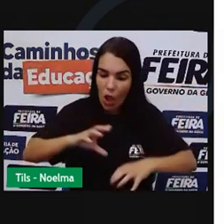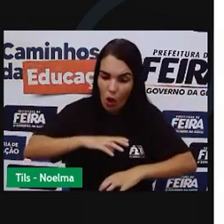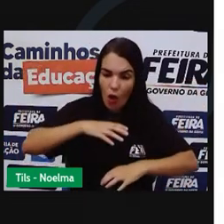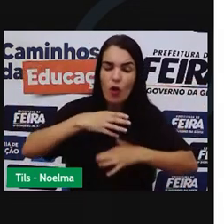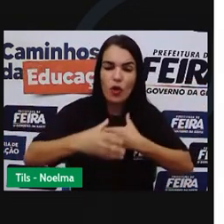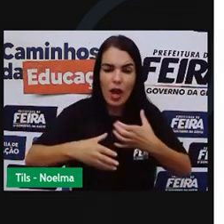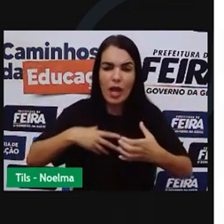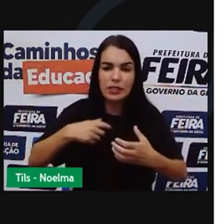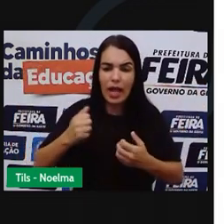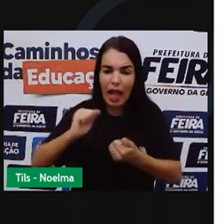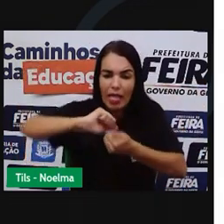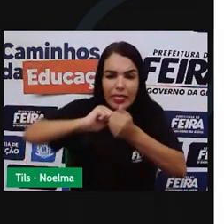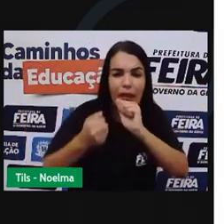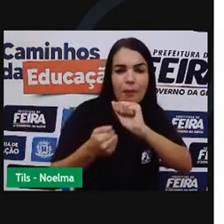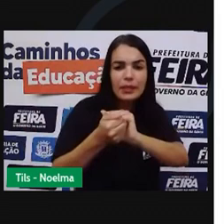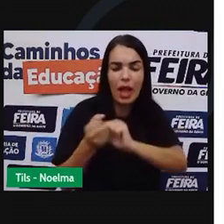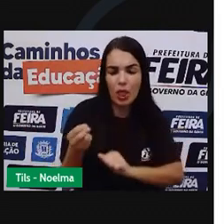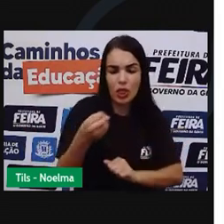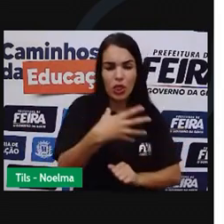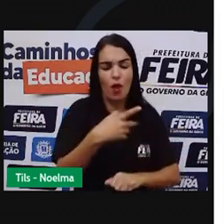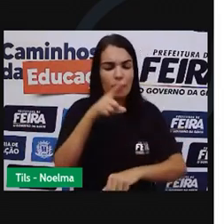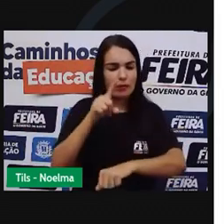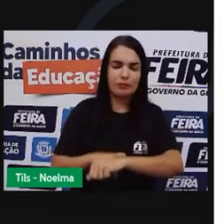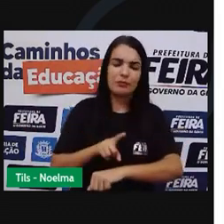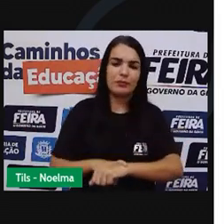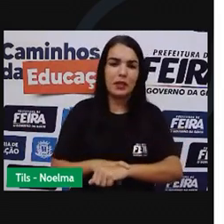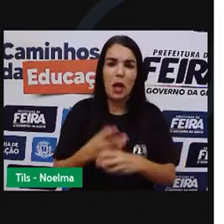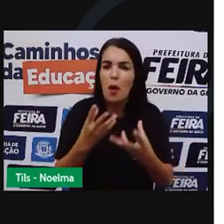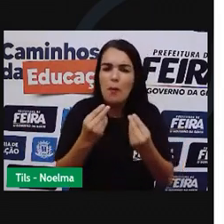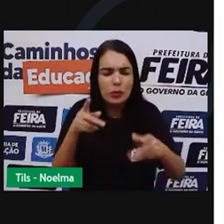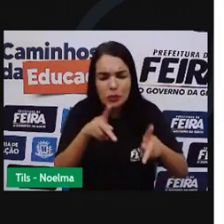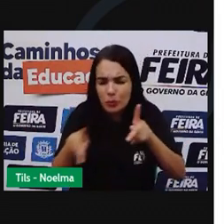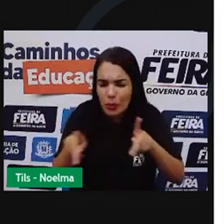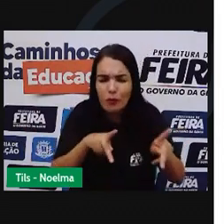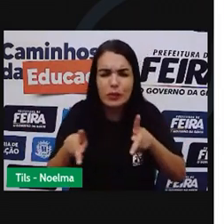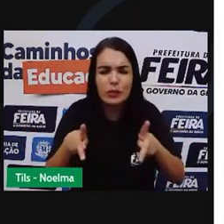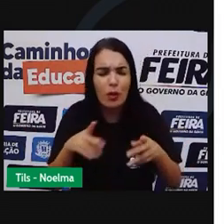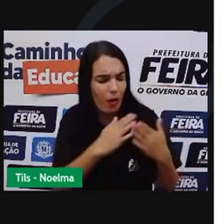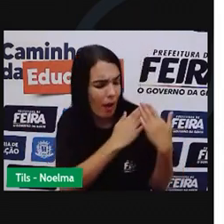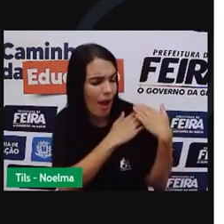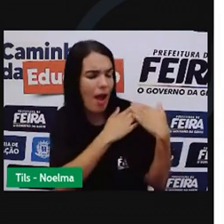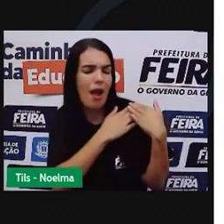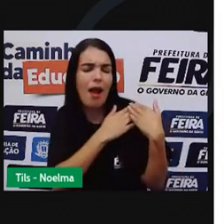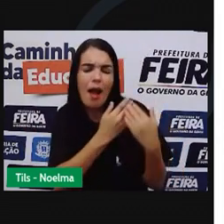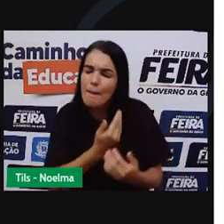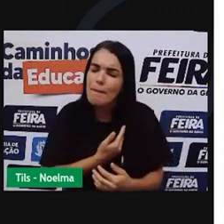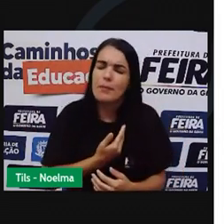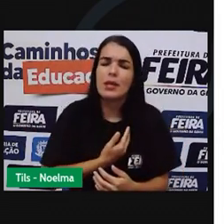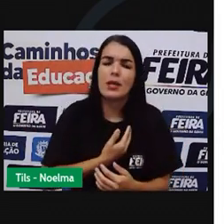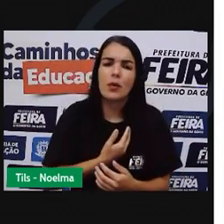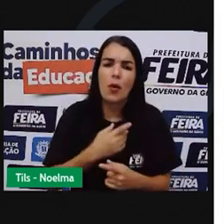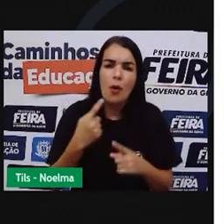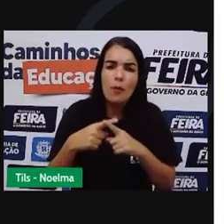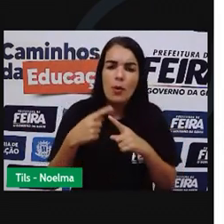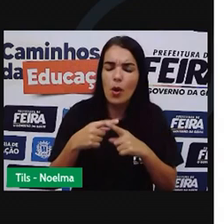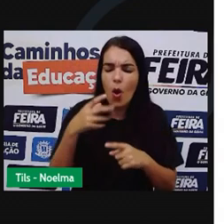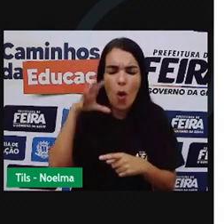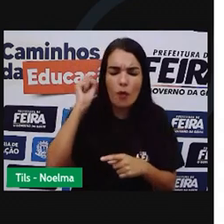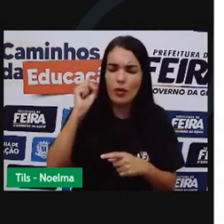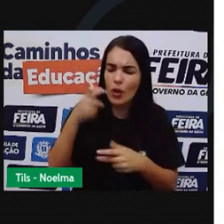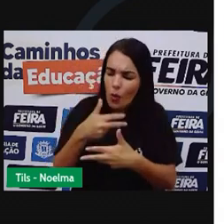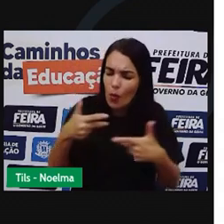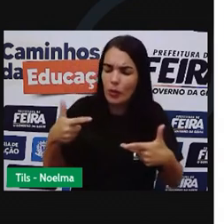se adaptar a essa nova realidade. Muitos professores foram nosso ombro amigo, ouviram nossos desabafos